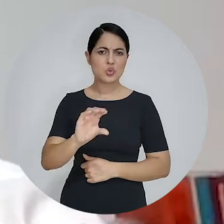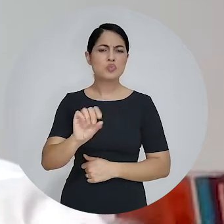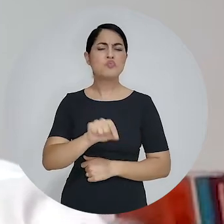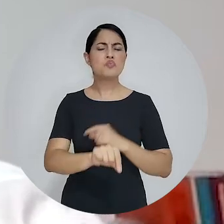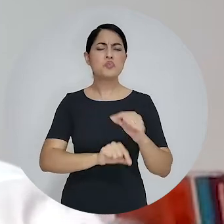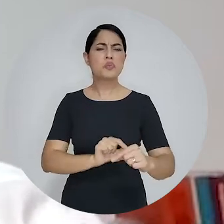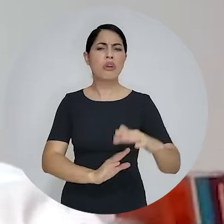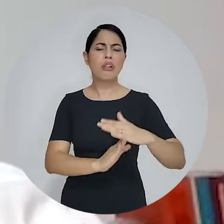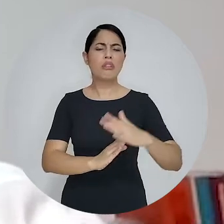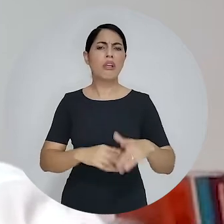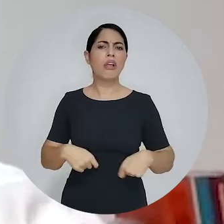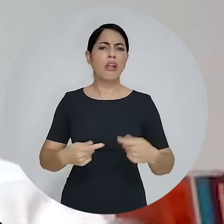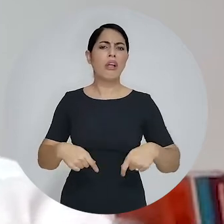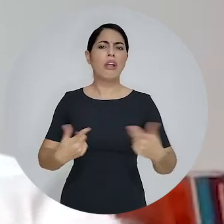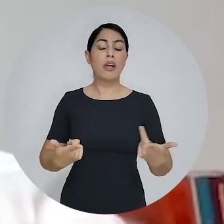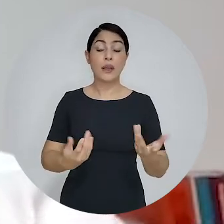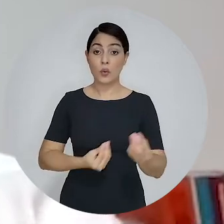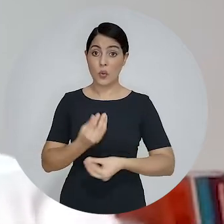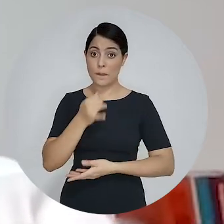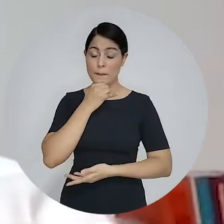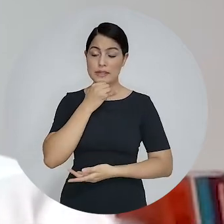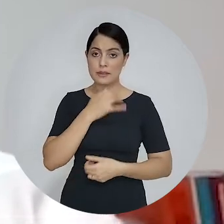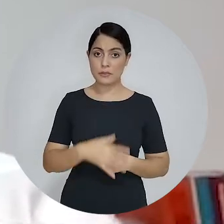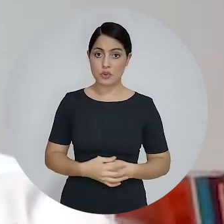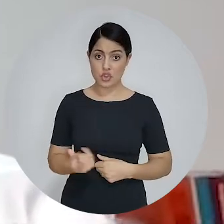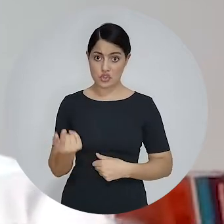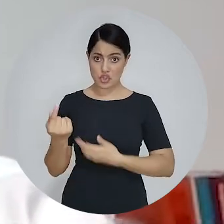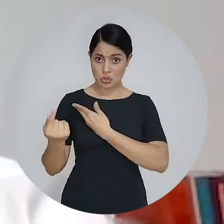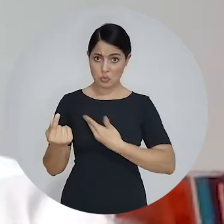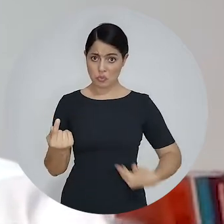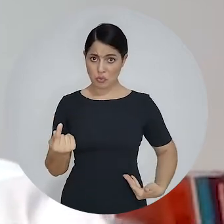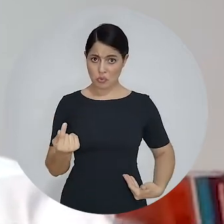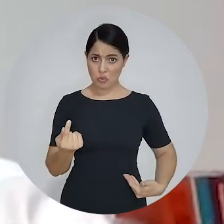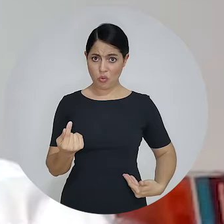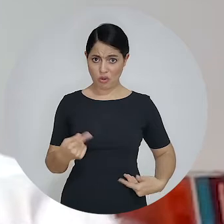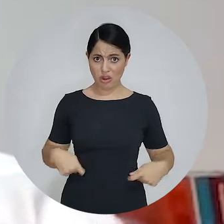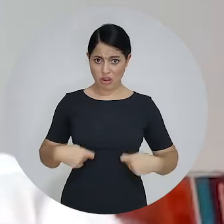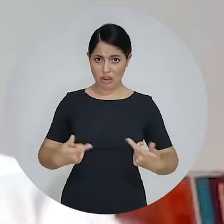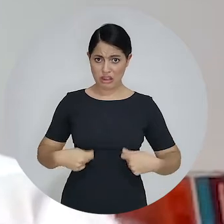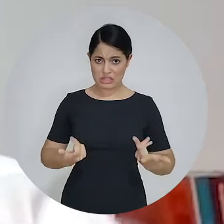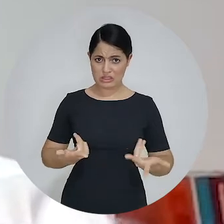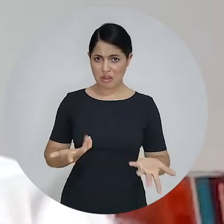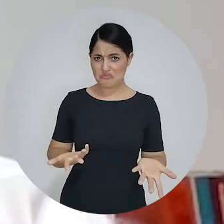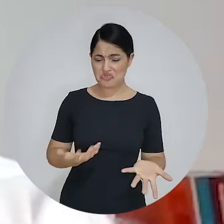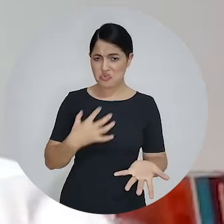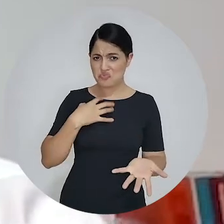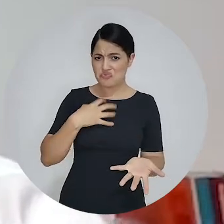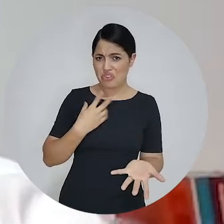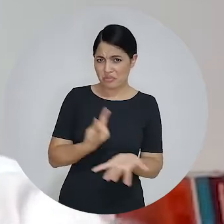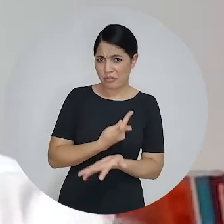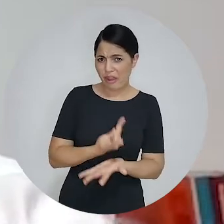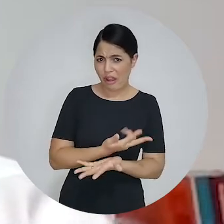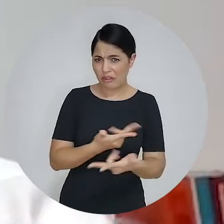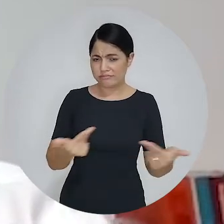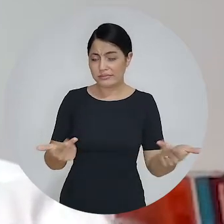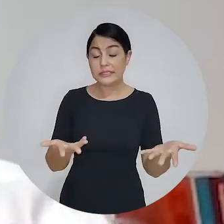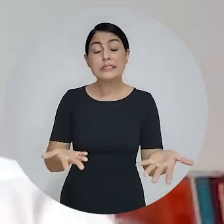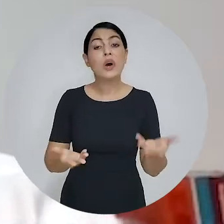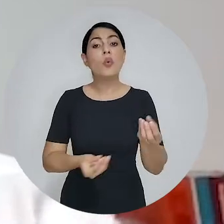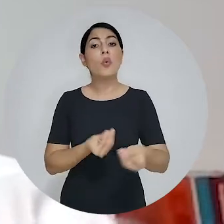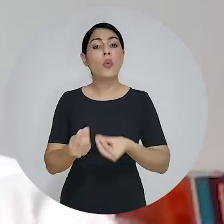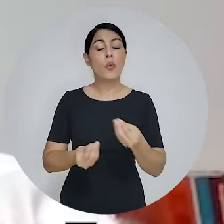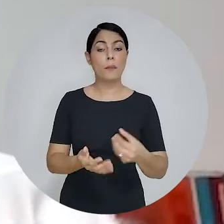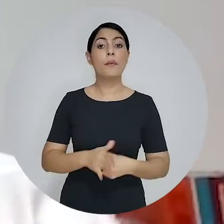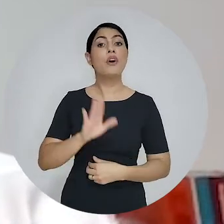O teto de gastos é para evitar se gastar mal os recursos públicos. No caso das decisões